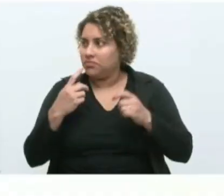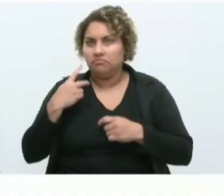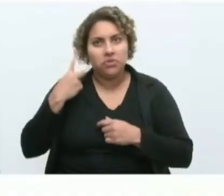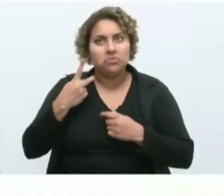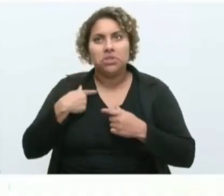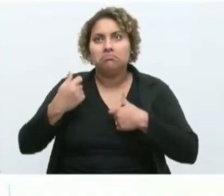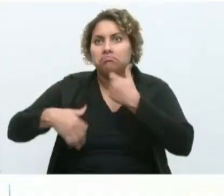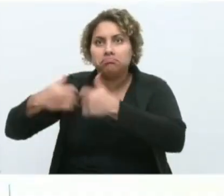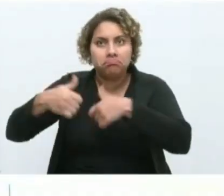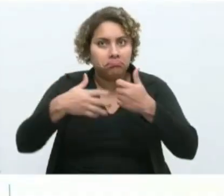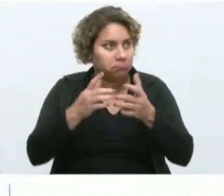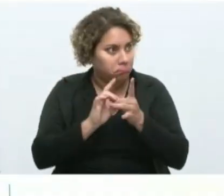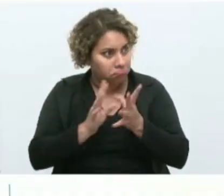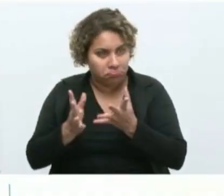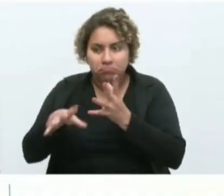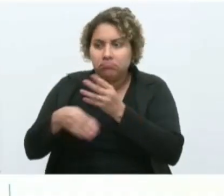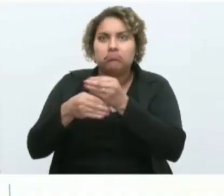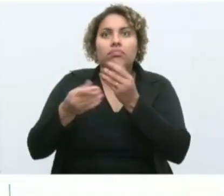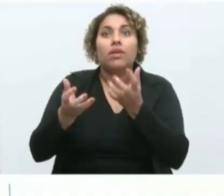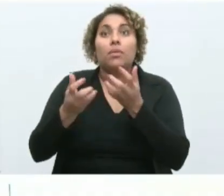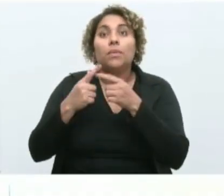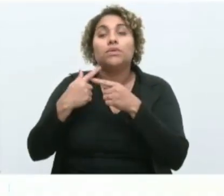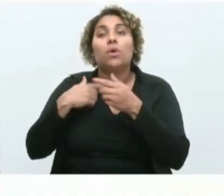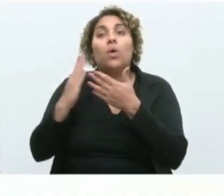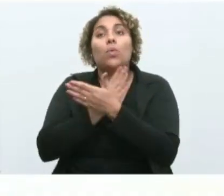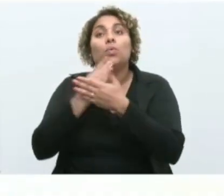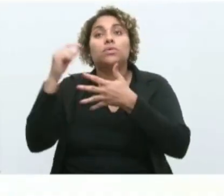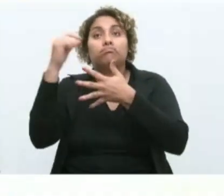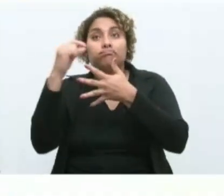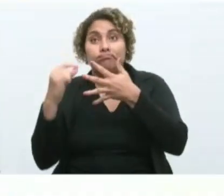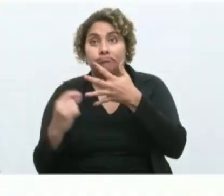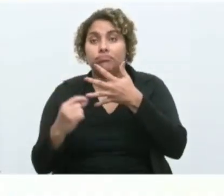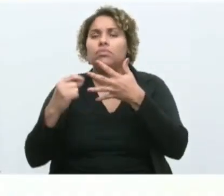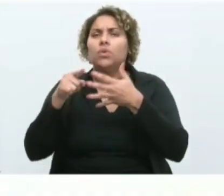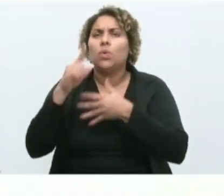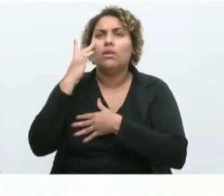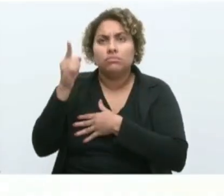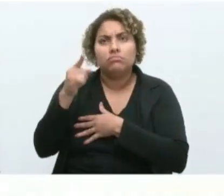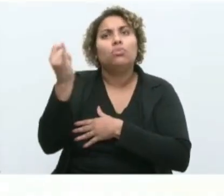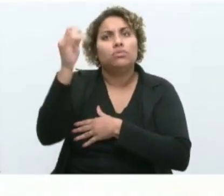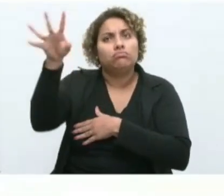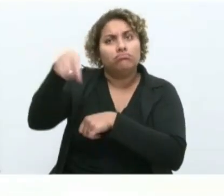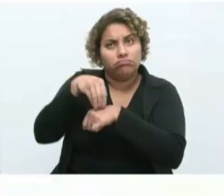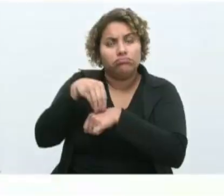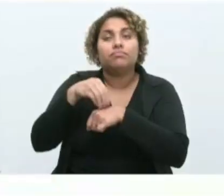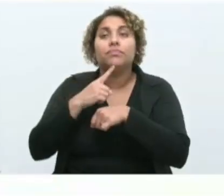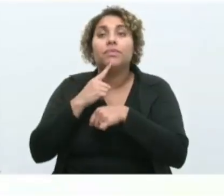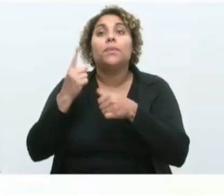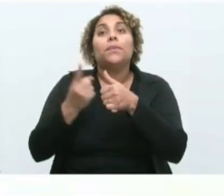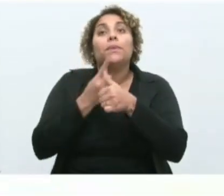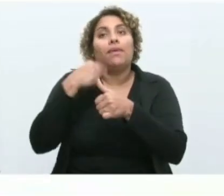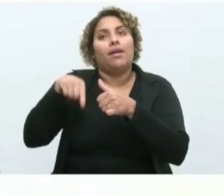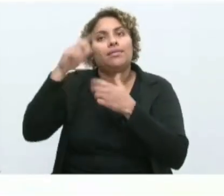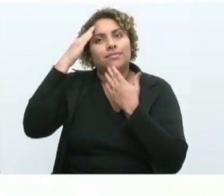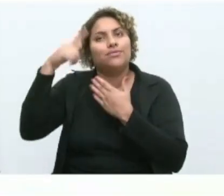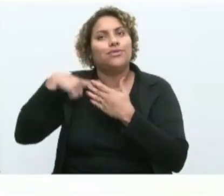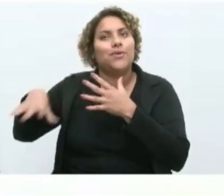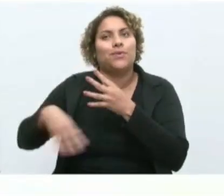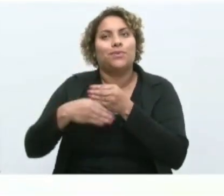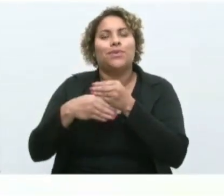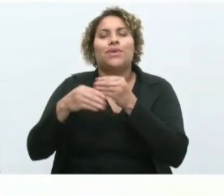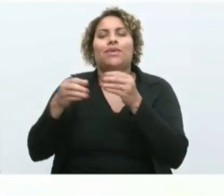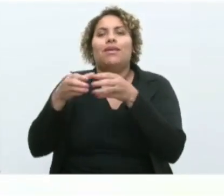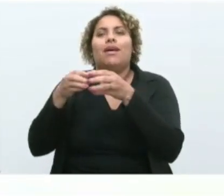queria passar por alguns pontos, dito por você, que eu acho importantes. Primeiro, agradecer a contribuição da